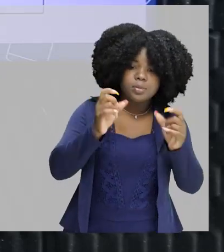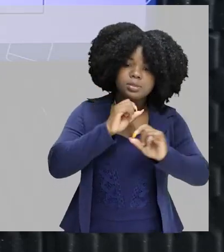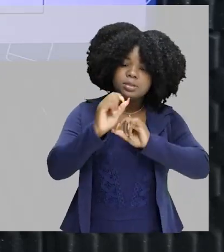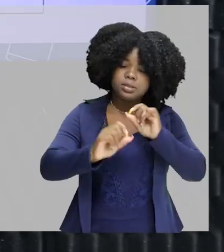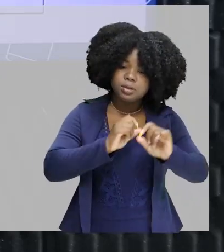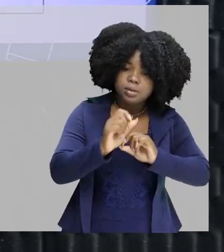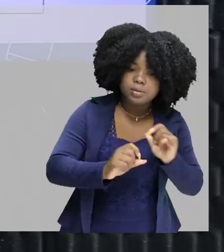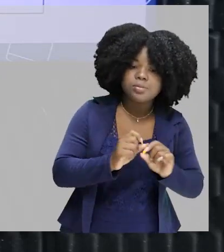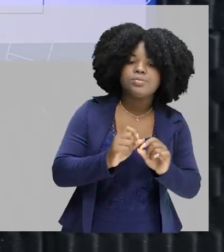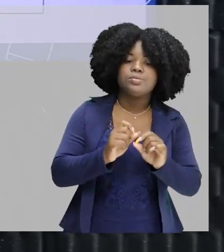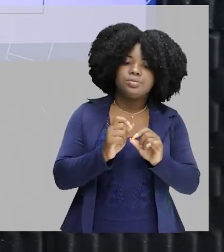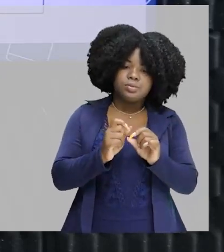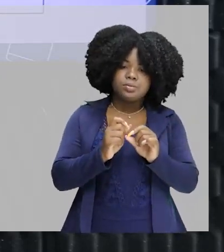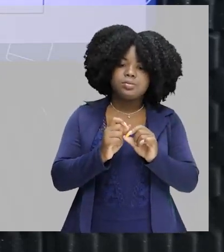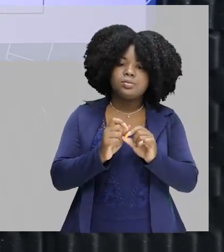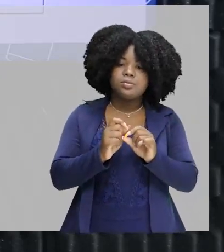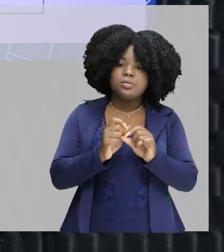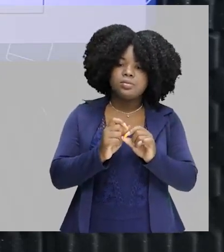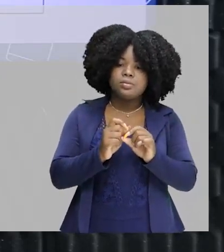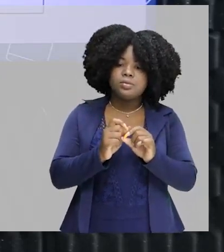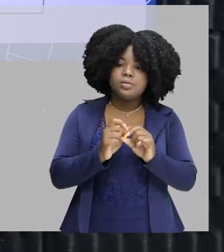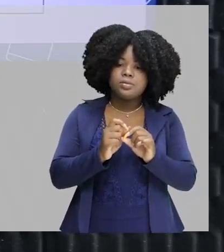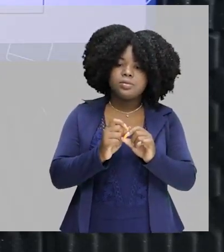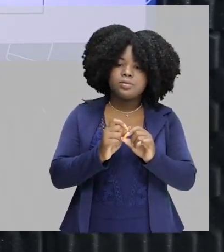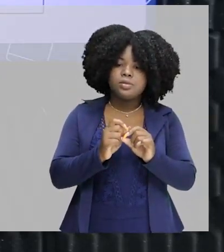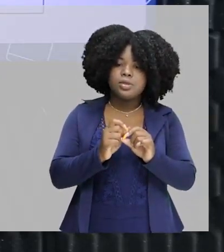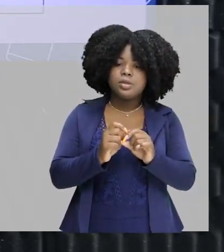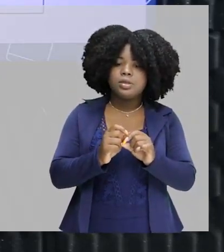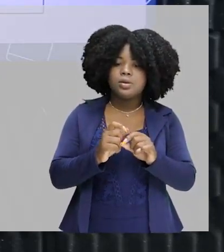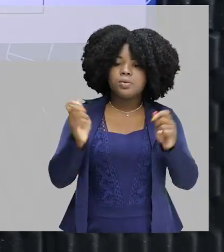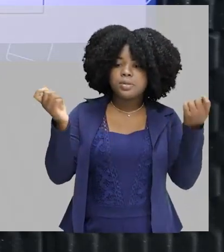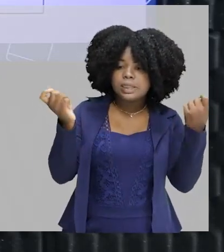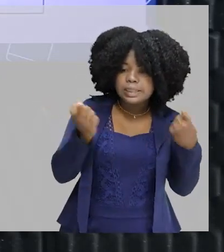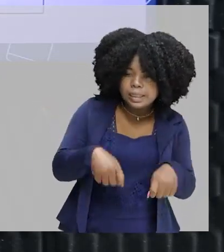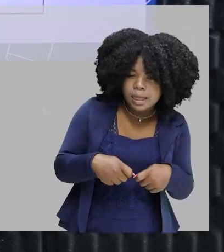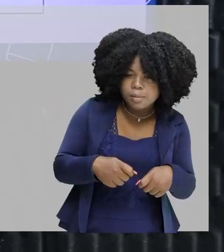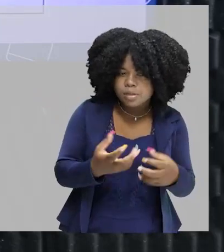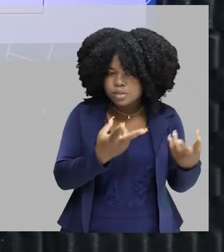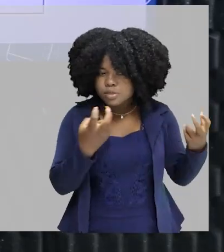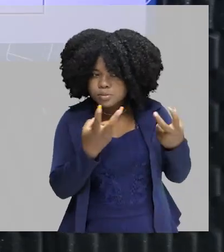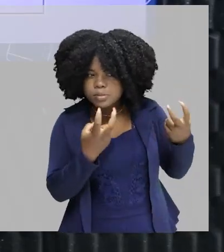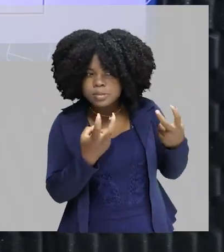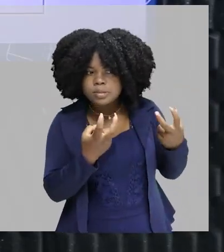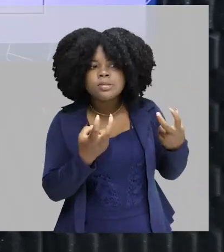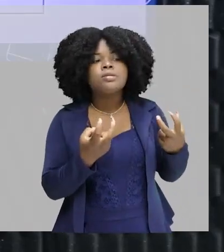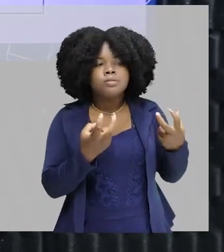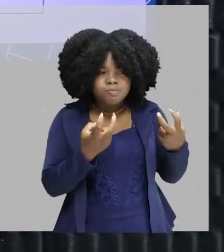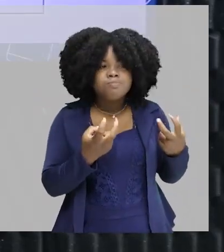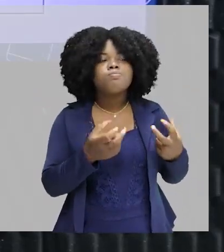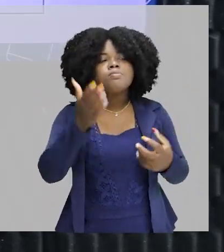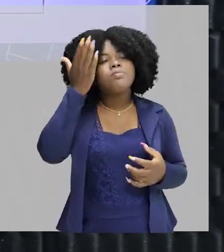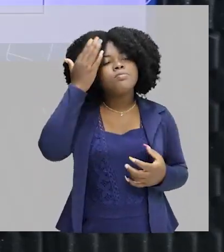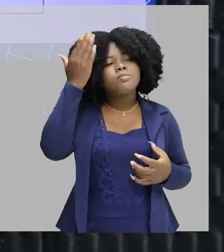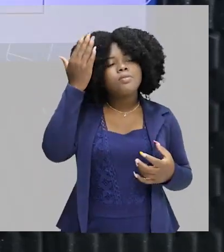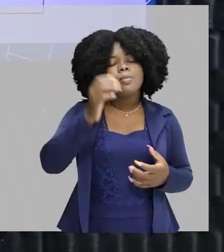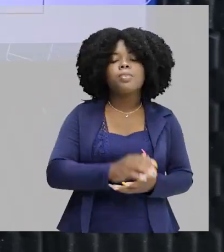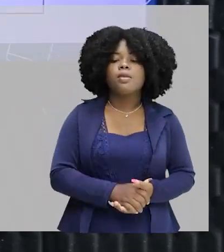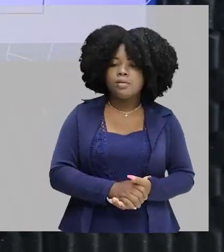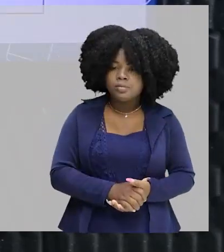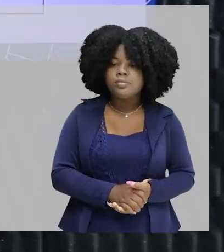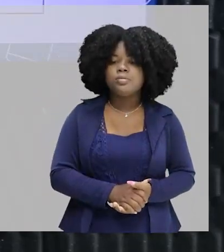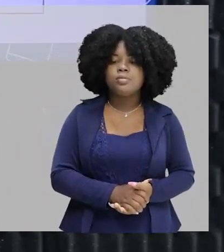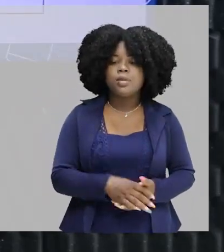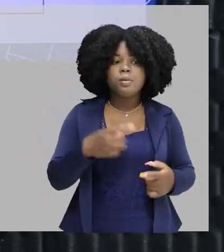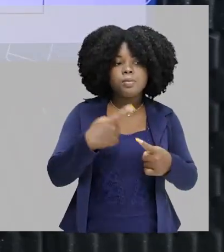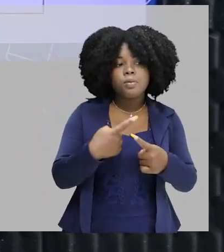prévia que a gente consegue extrair, turminha, a partir do problema, a partir da questão. A questão ela